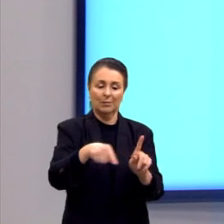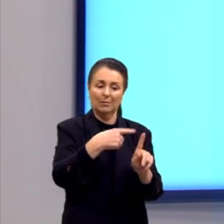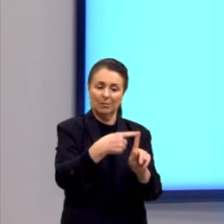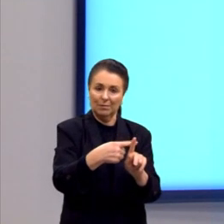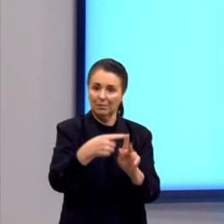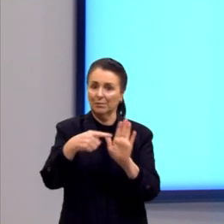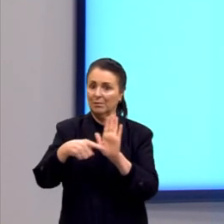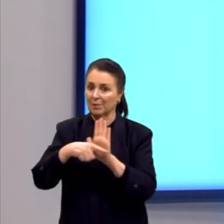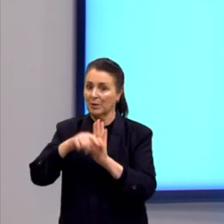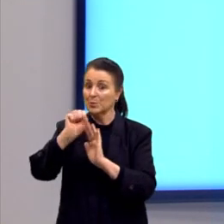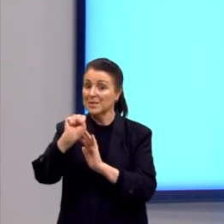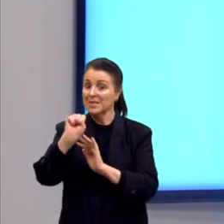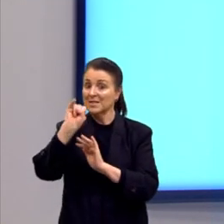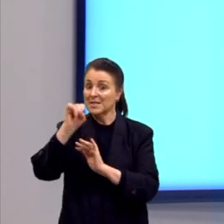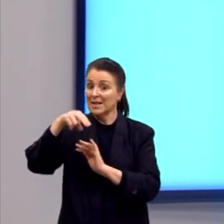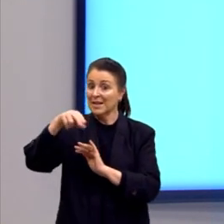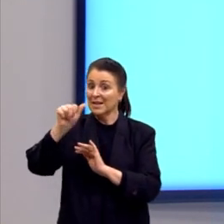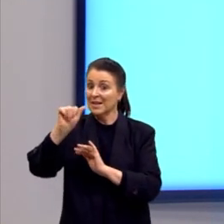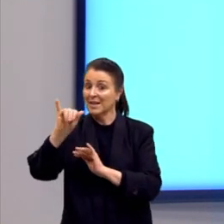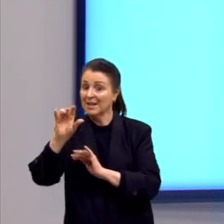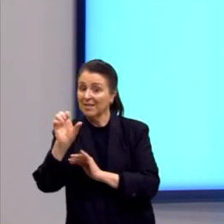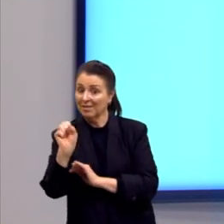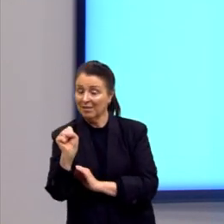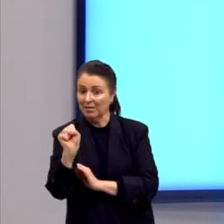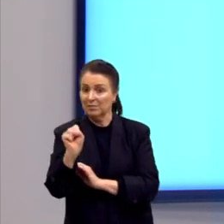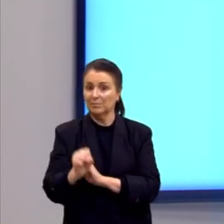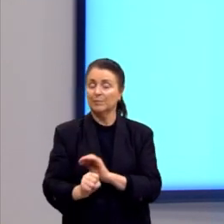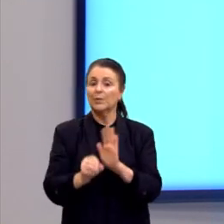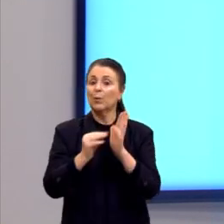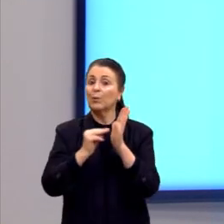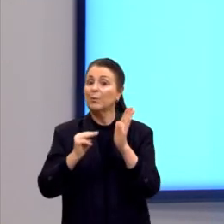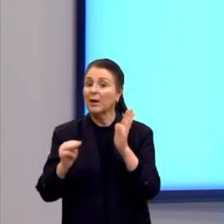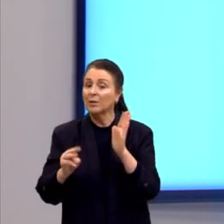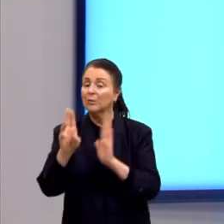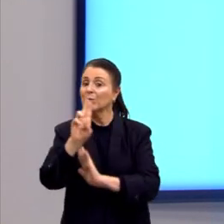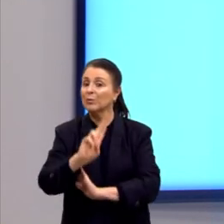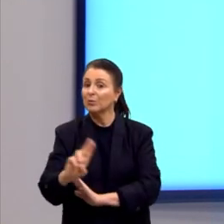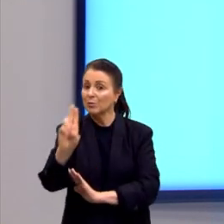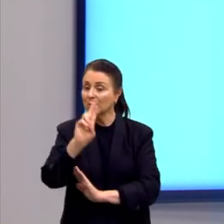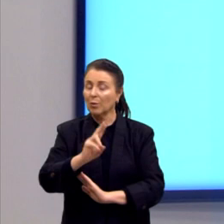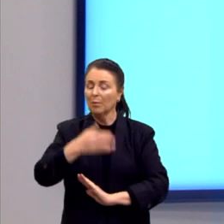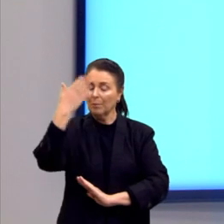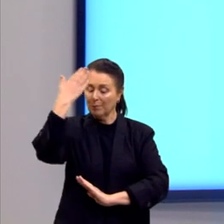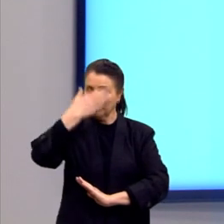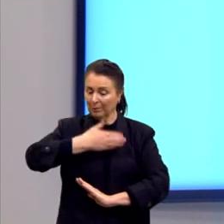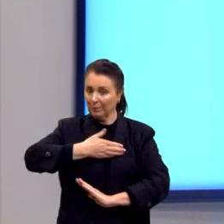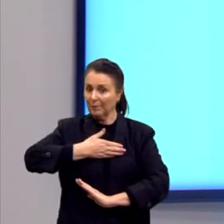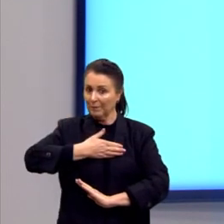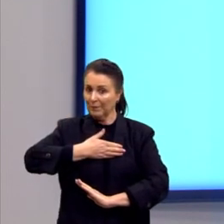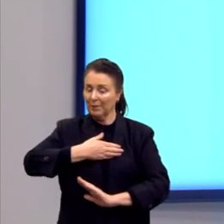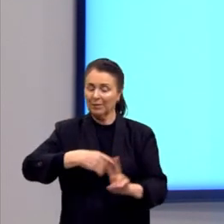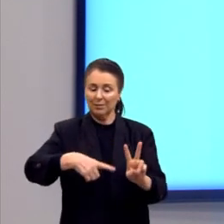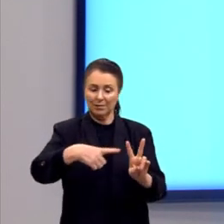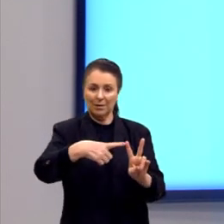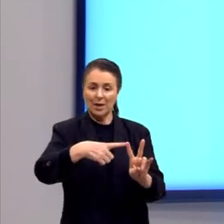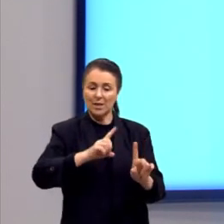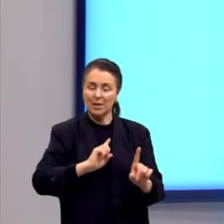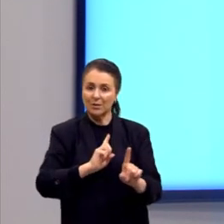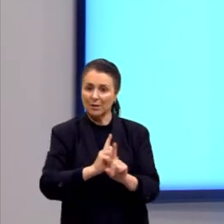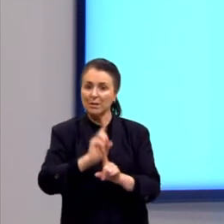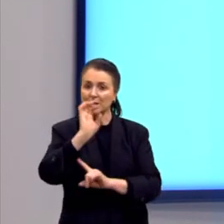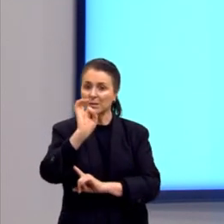sinais aqui eu coloquei então um método né para gente verificar se as nossas raízes se